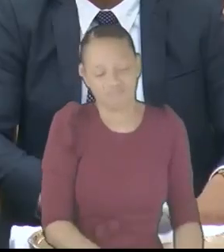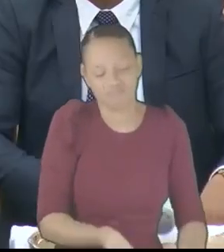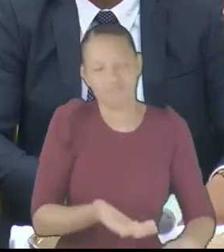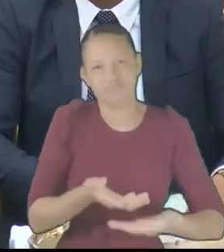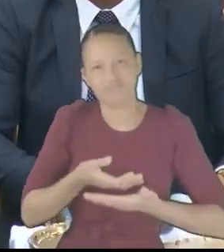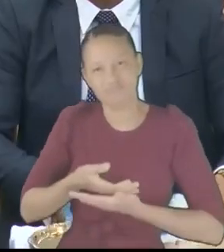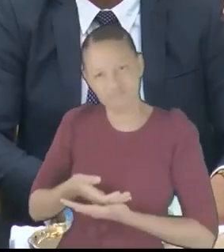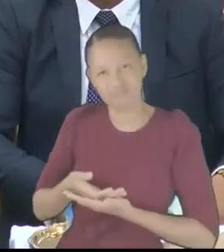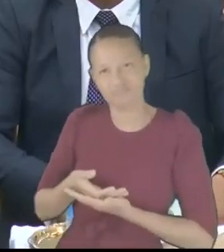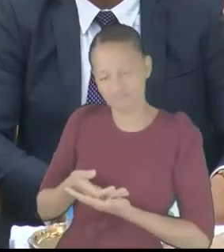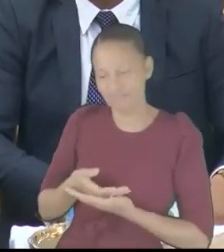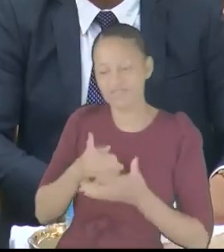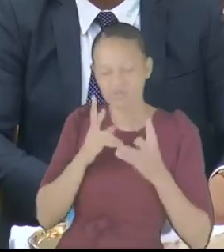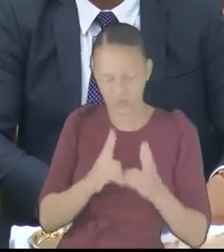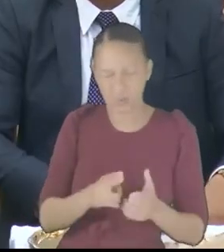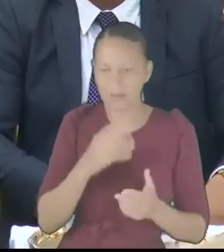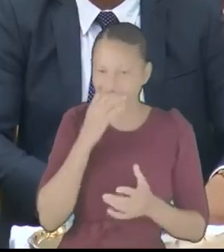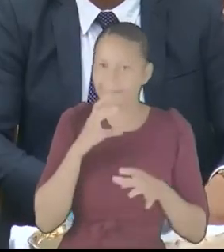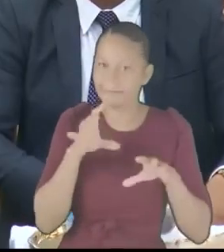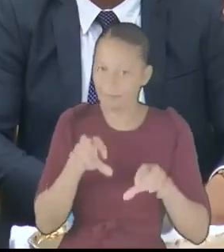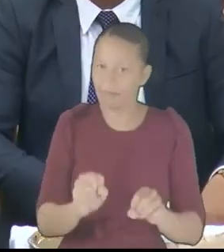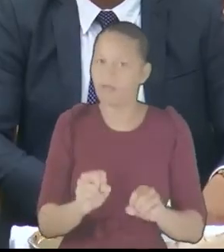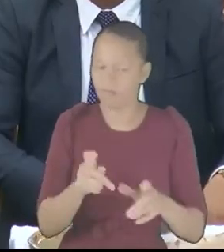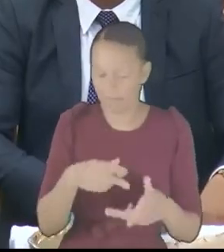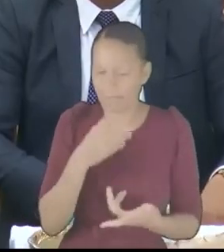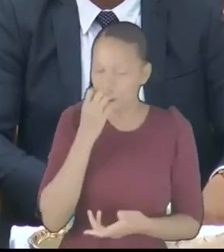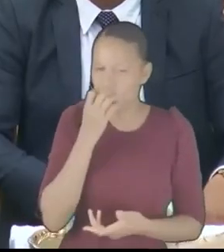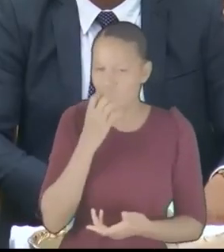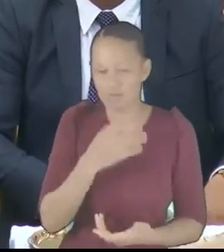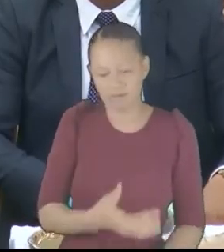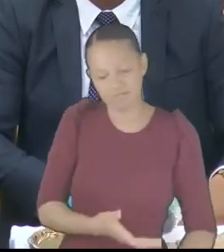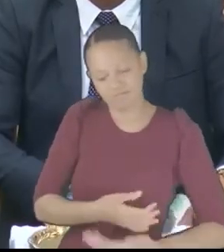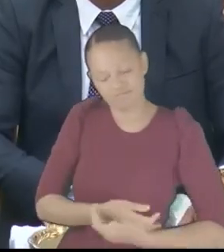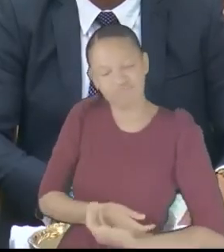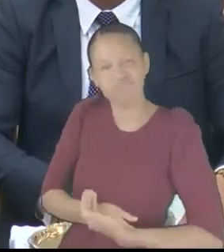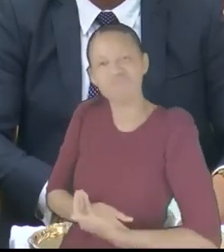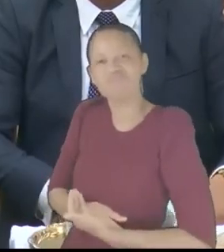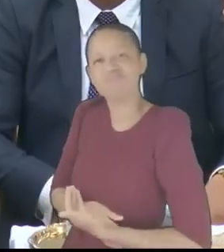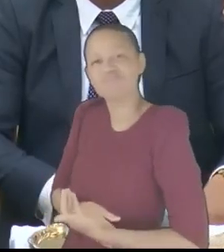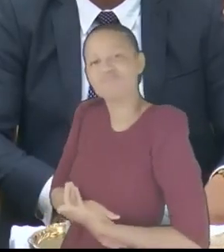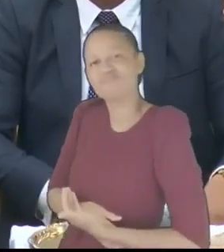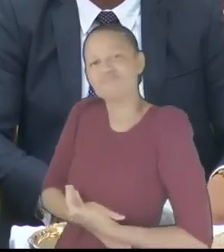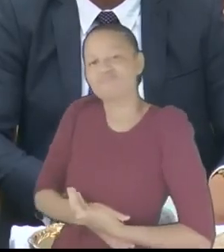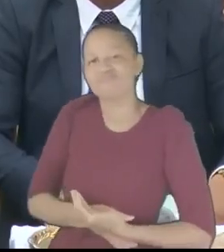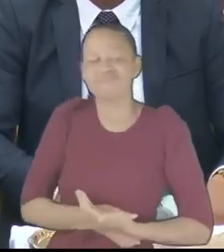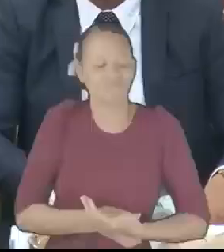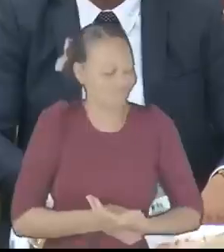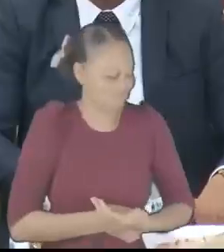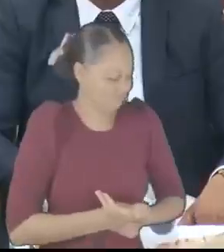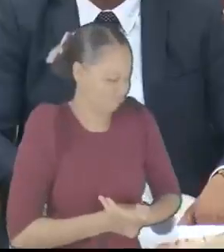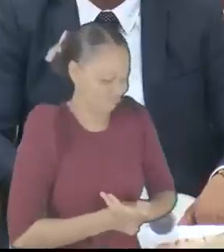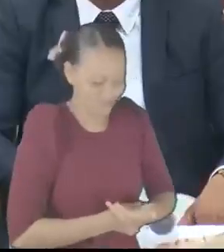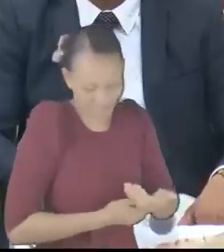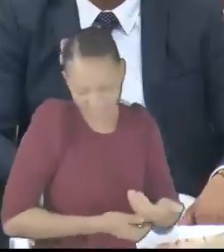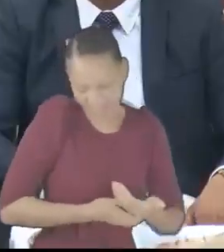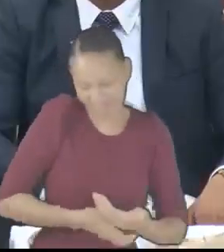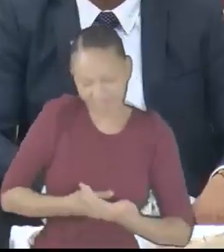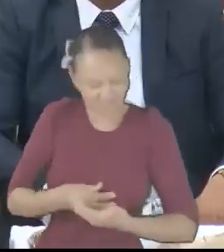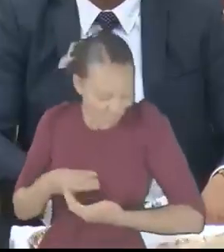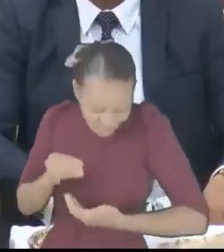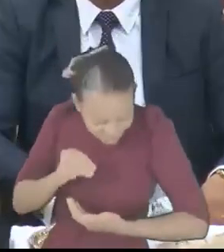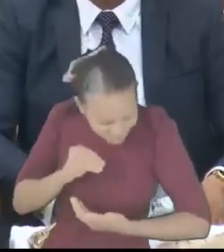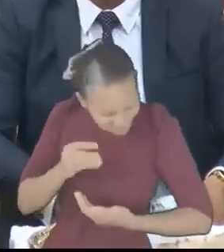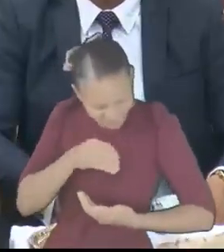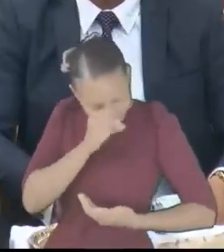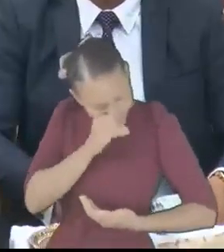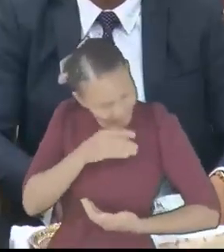tem gente criando porco como cachorro, sabia disso? Aí você bota a porquinha e bota ela no braço e faz neném, dá um cheirinho